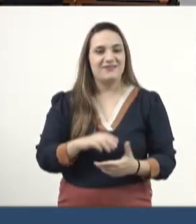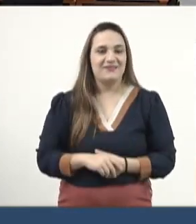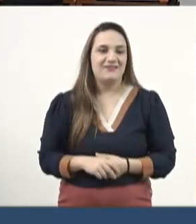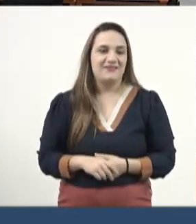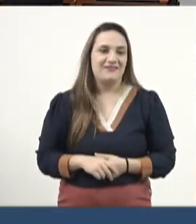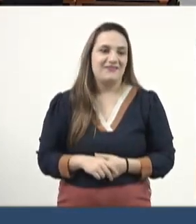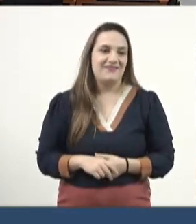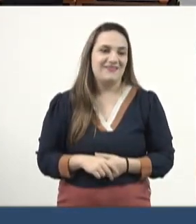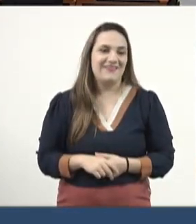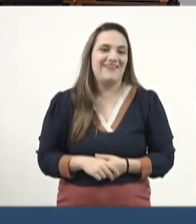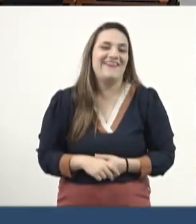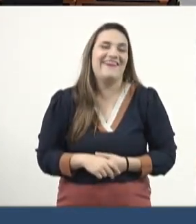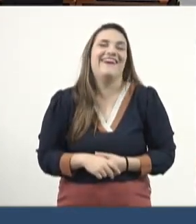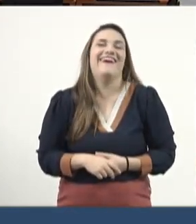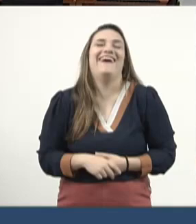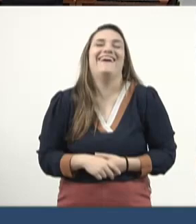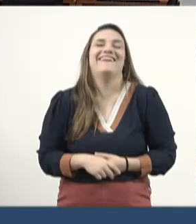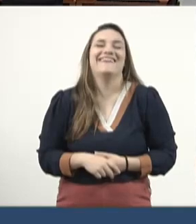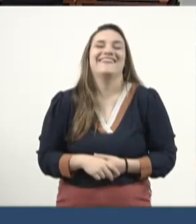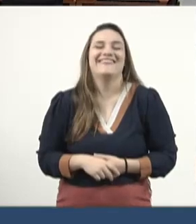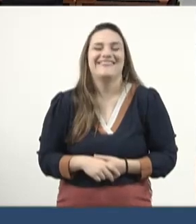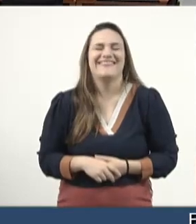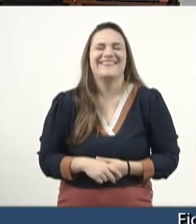dizer... Acabou o tempo do Pedro Kemp.